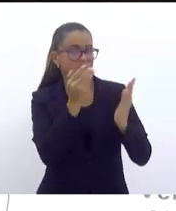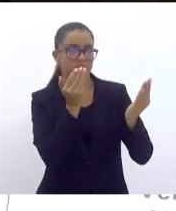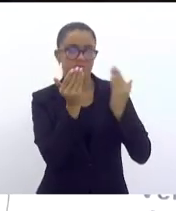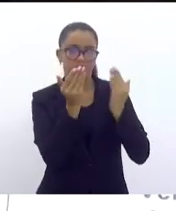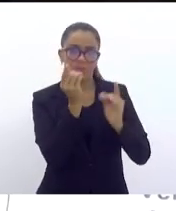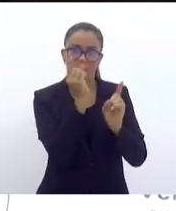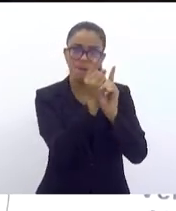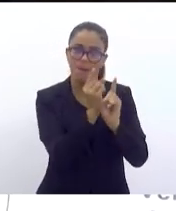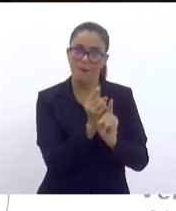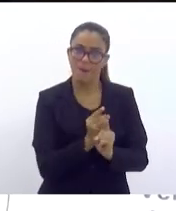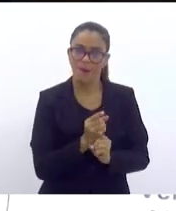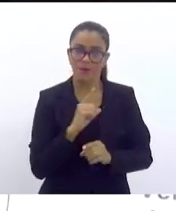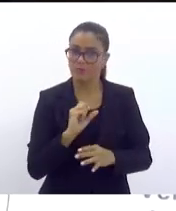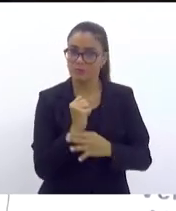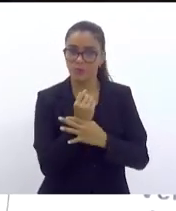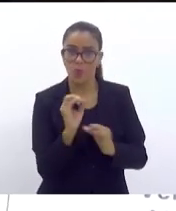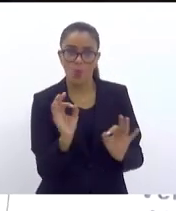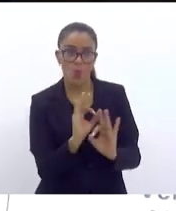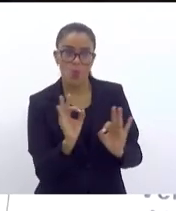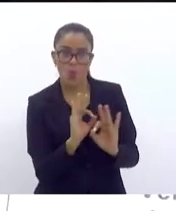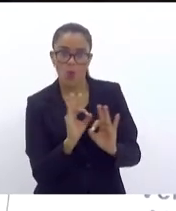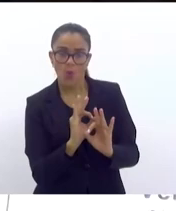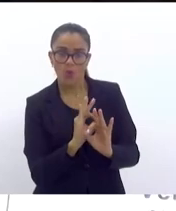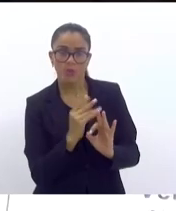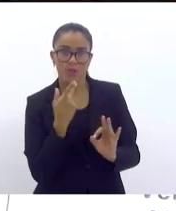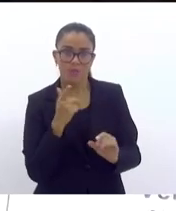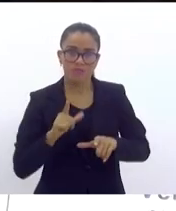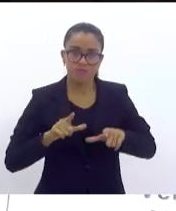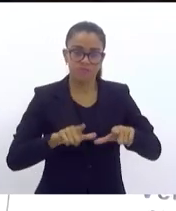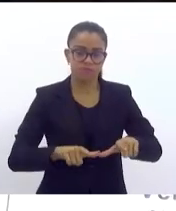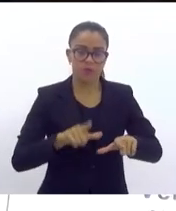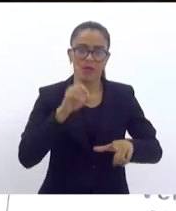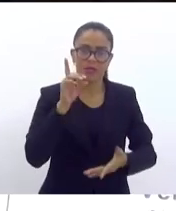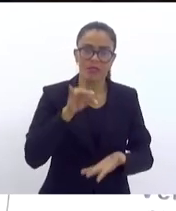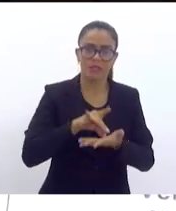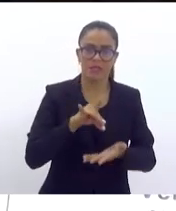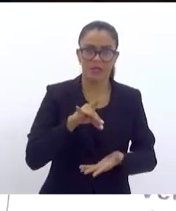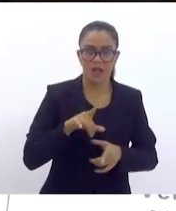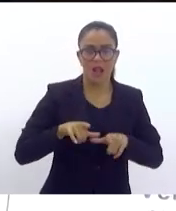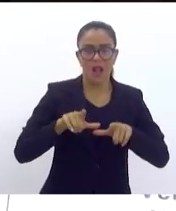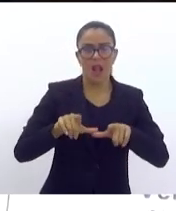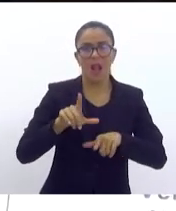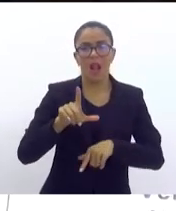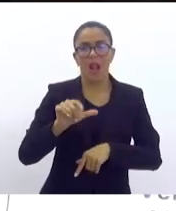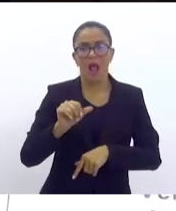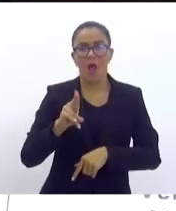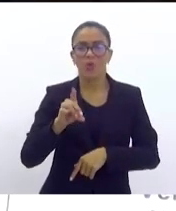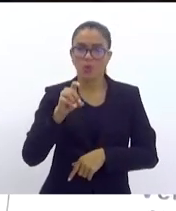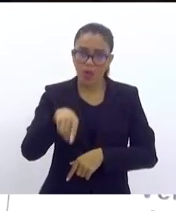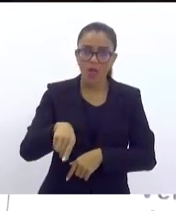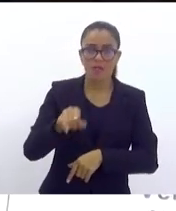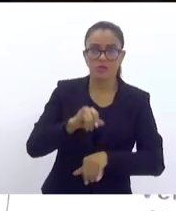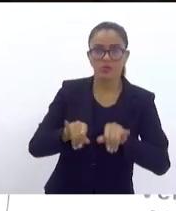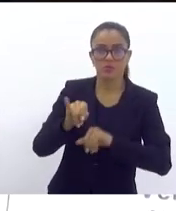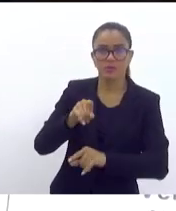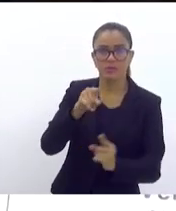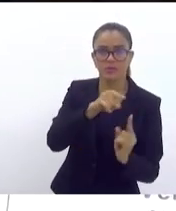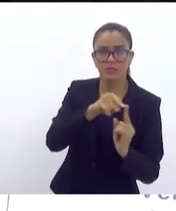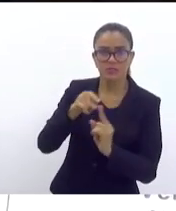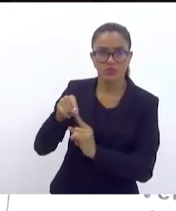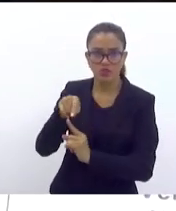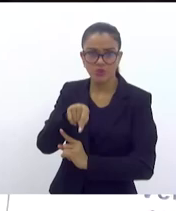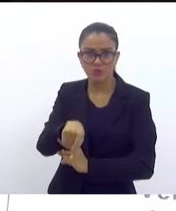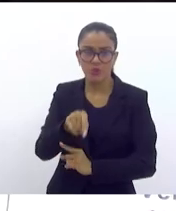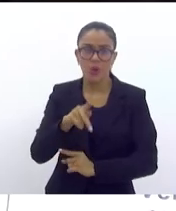estamos Seguros daquele padrão de audar fazer a a enfim emitir o laudo confirmando que aquele substância é